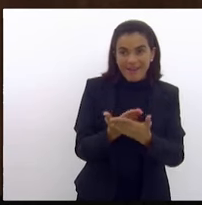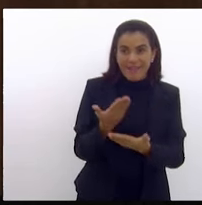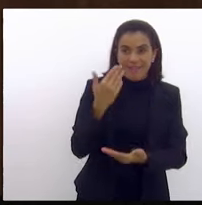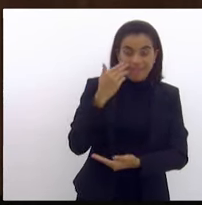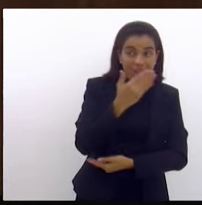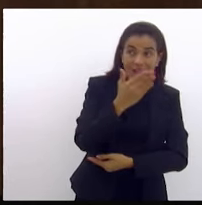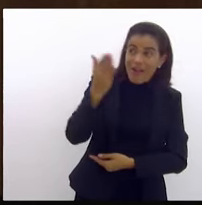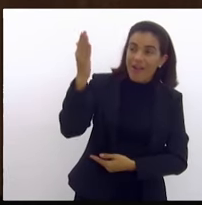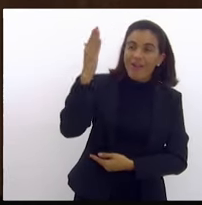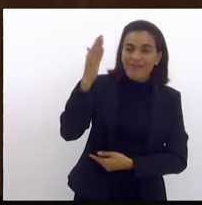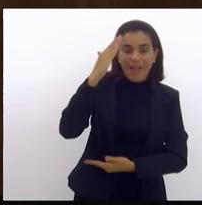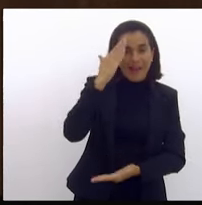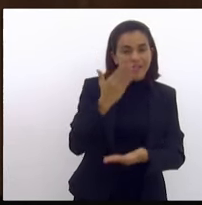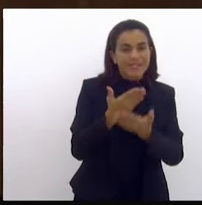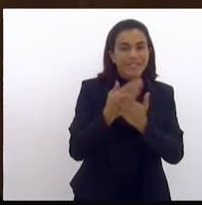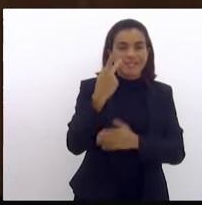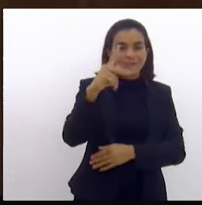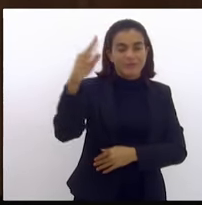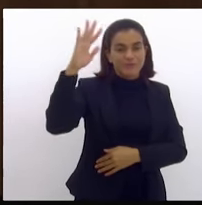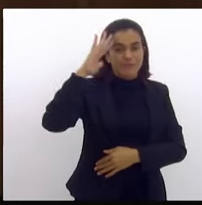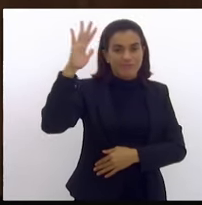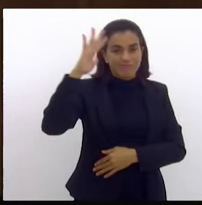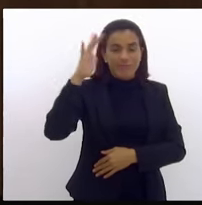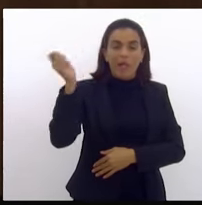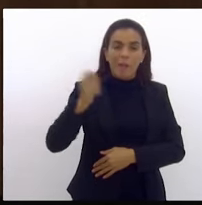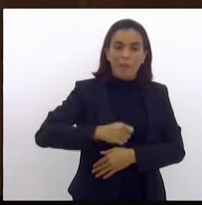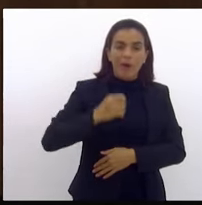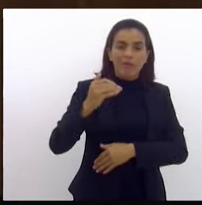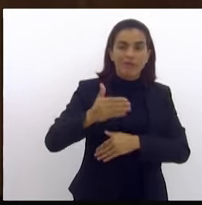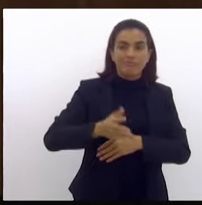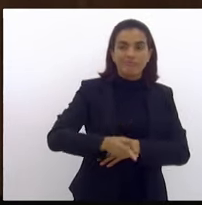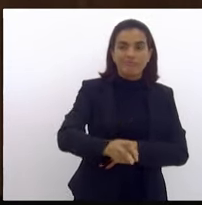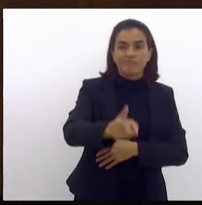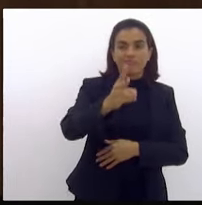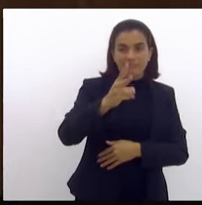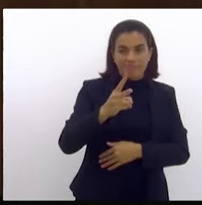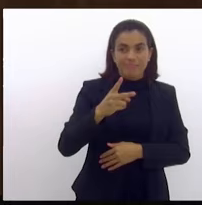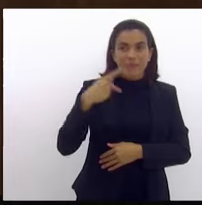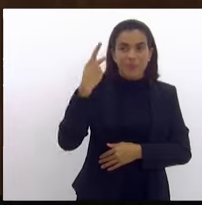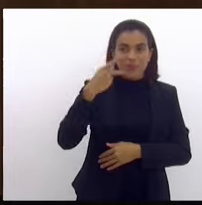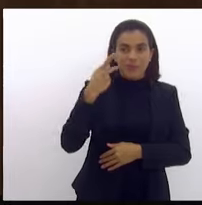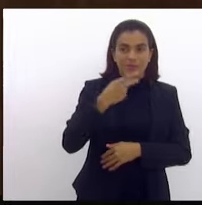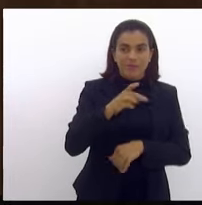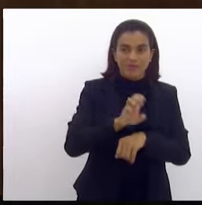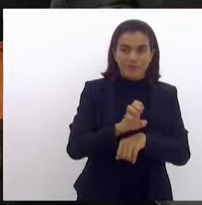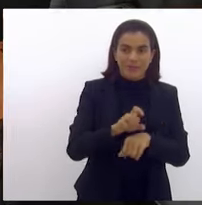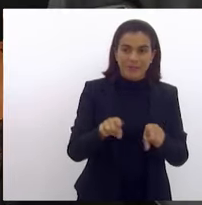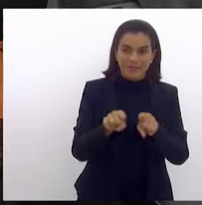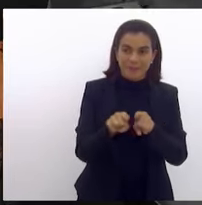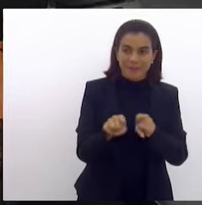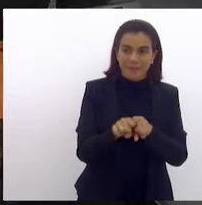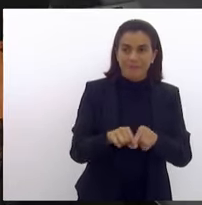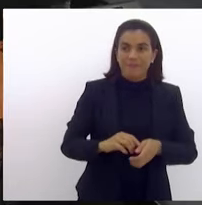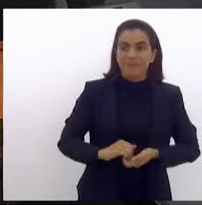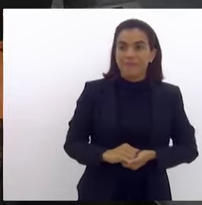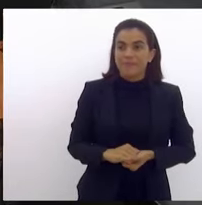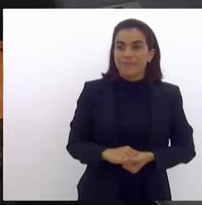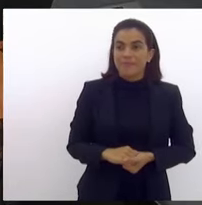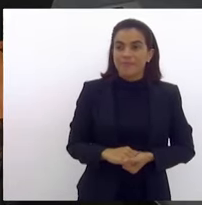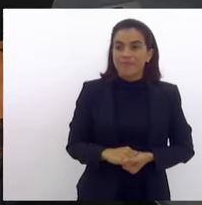luta, acreditem na sua ideia, que ela pode seguir adiante, ela pode vir a ser política do Estado também.